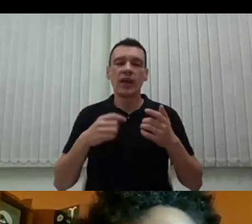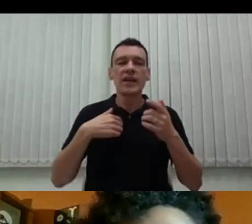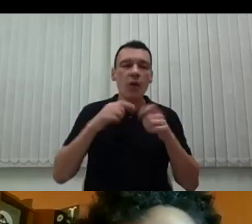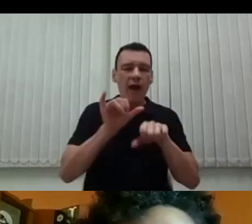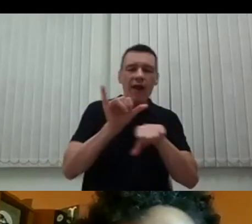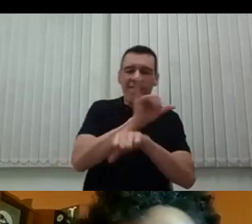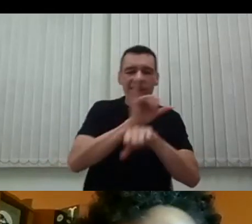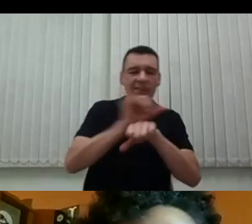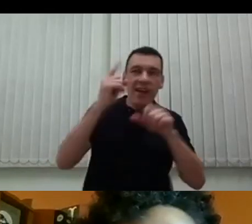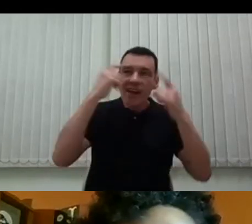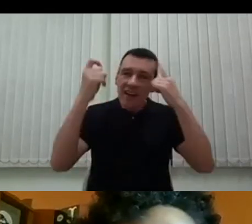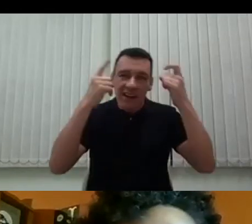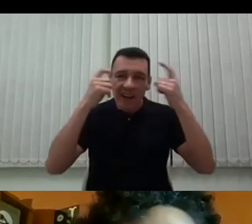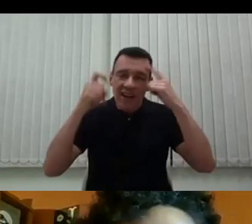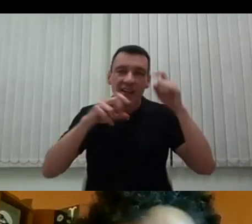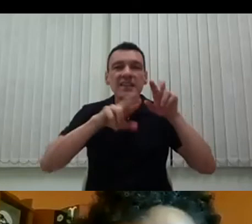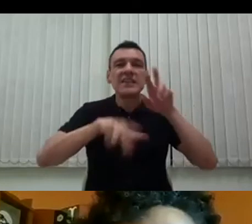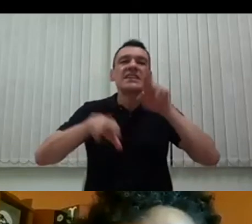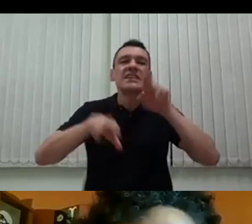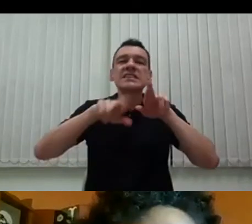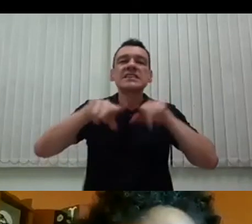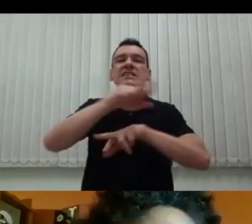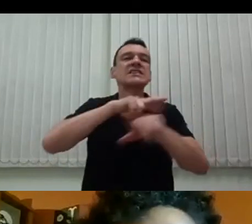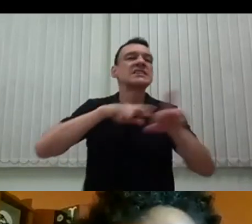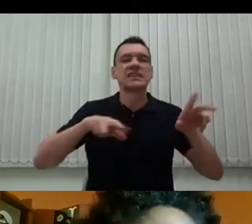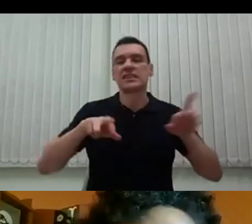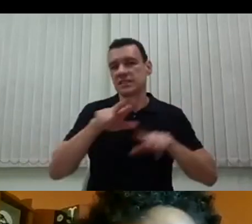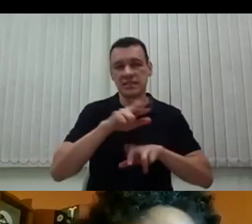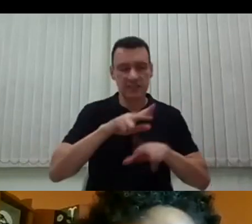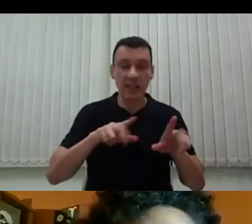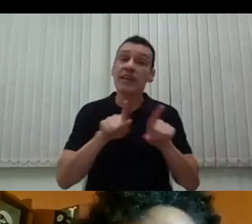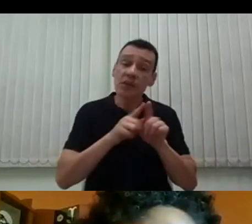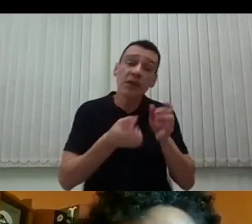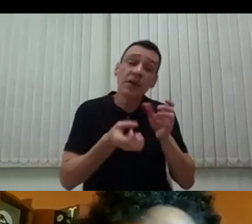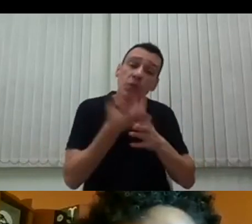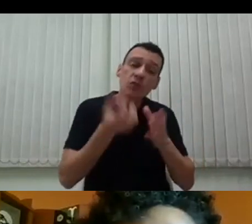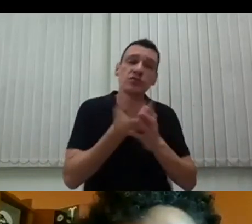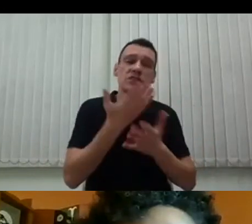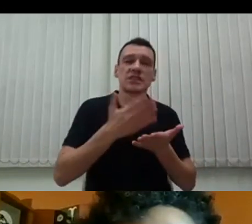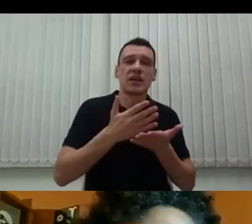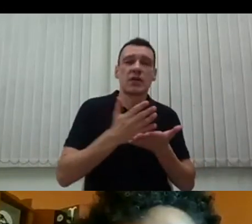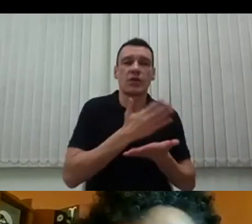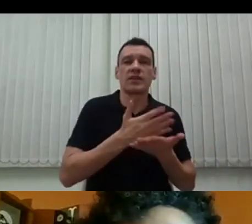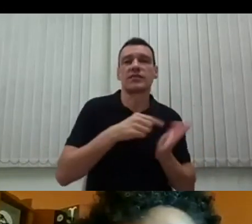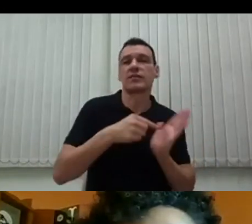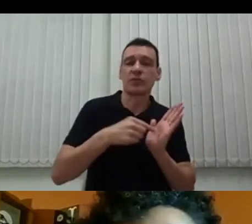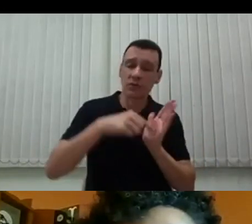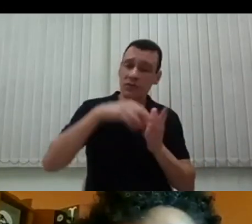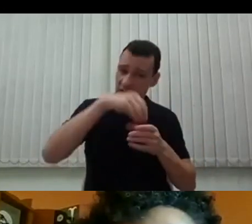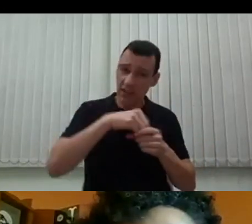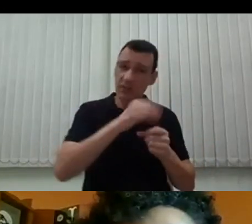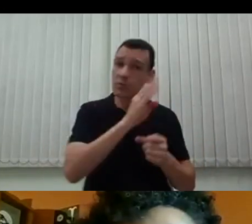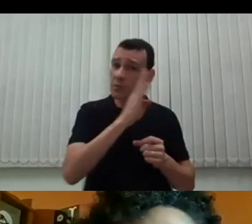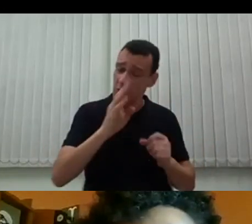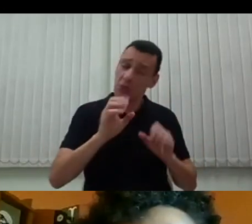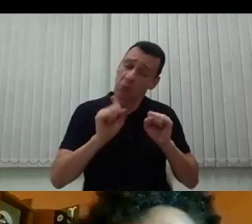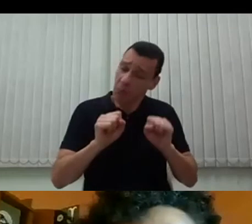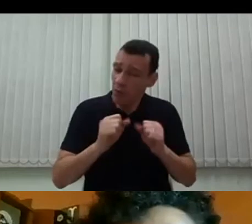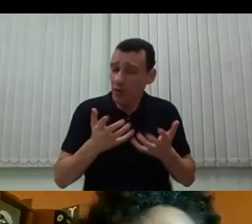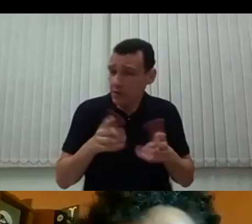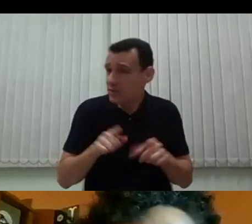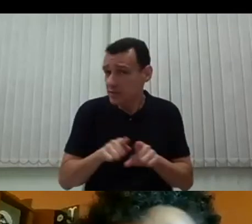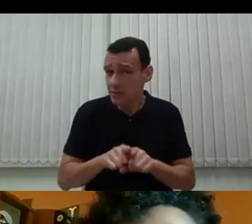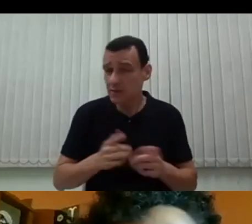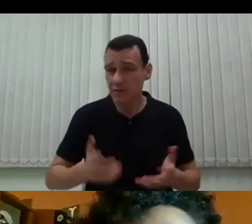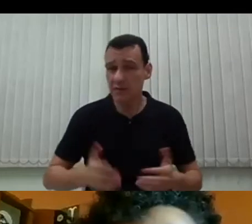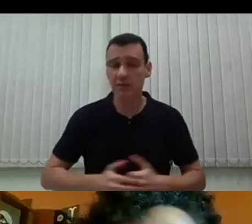mas também contribuir para a produção dessa informação, não só para a recepção. E aí, atividades no meu livro, O Negro